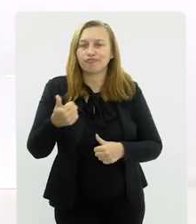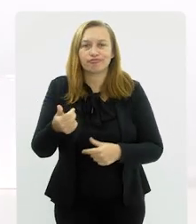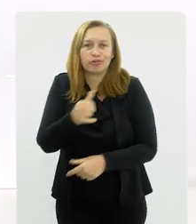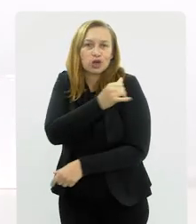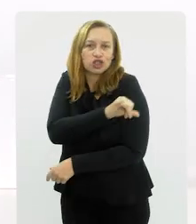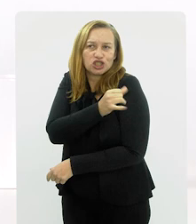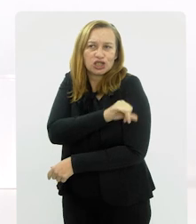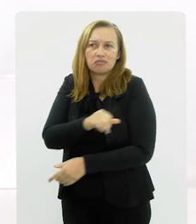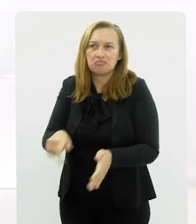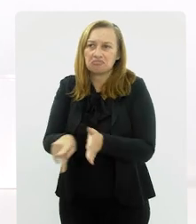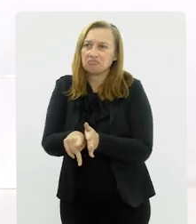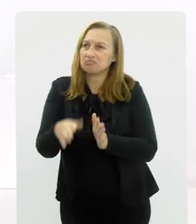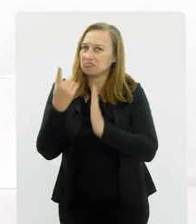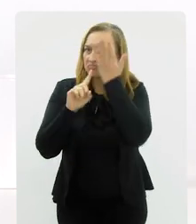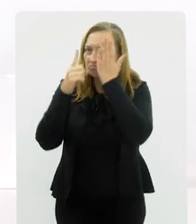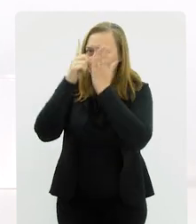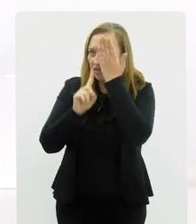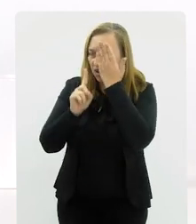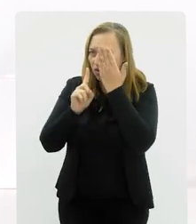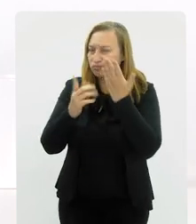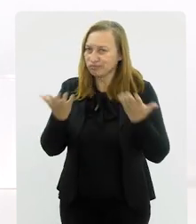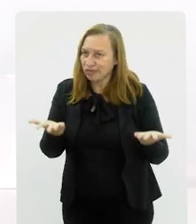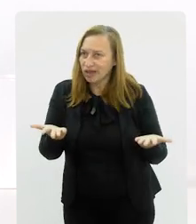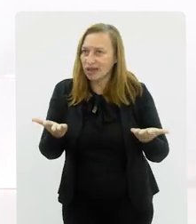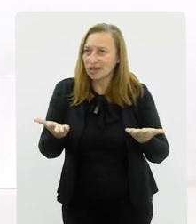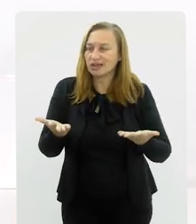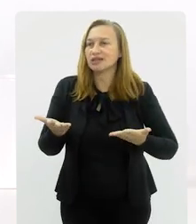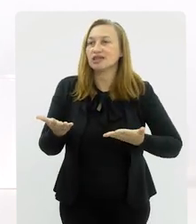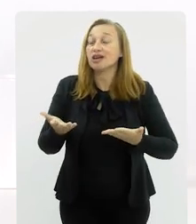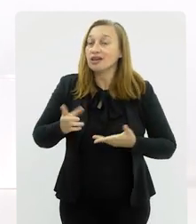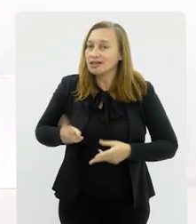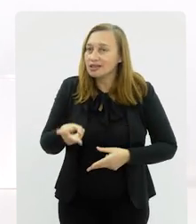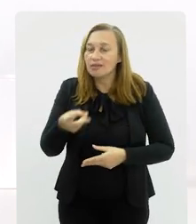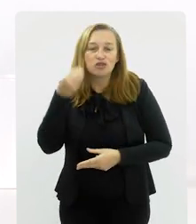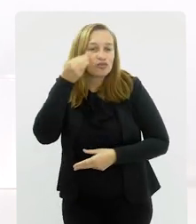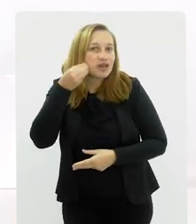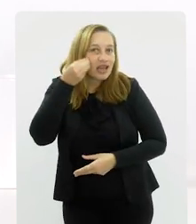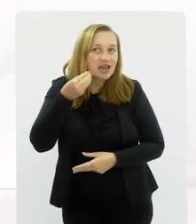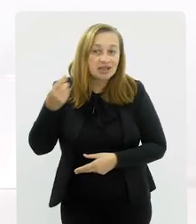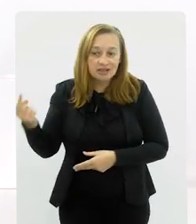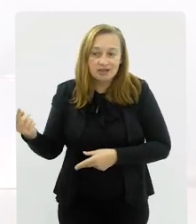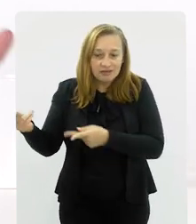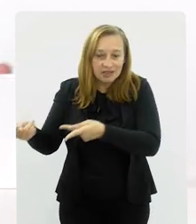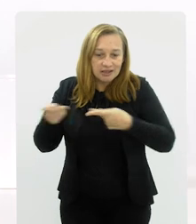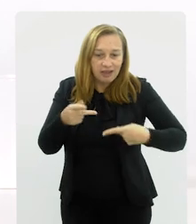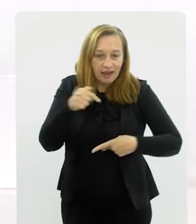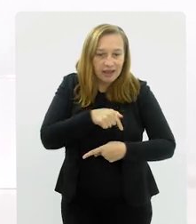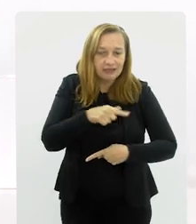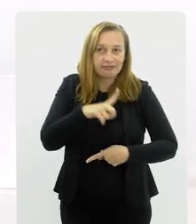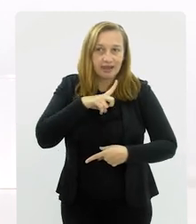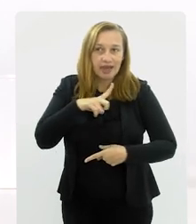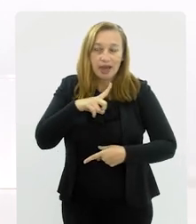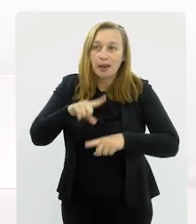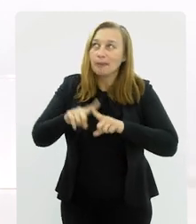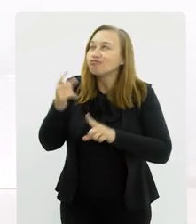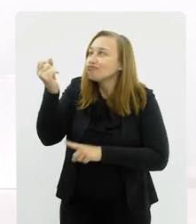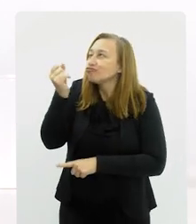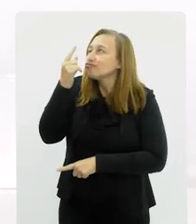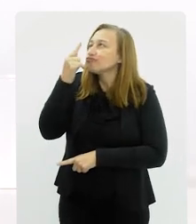né? Eu acho que ele perde. Eu venho sempre beber da fonte do carnaval do Rio de Janeiro. Acho que as pessoas em que a gente se